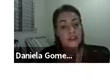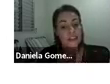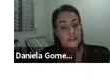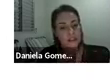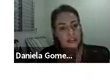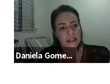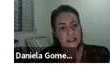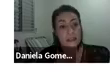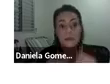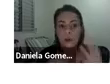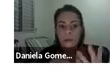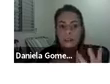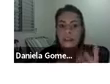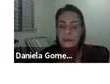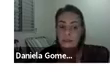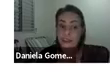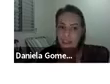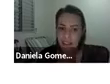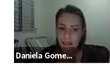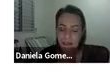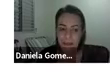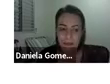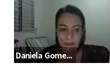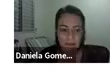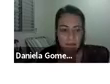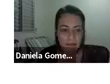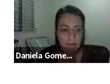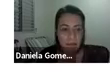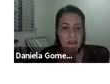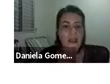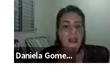doenças cardiovasculares, como, por exemplo, o infarto.